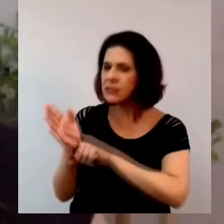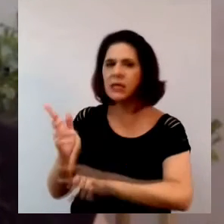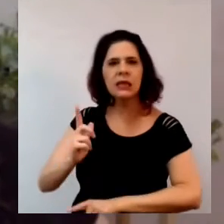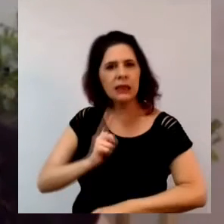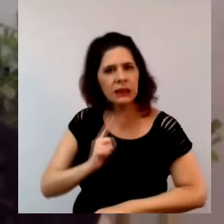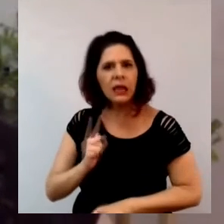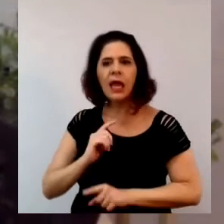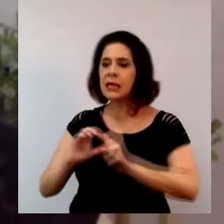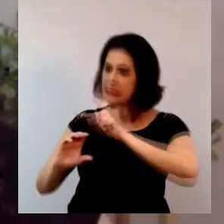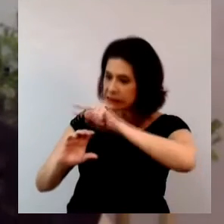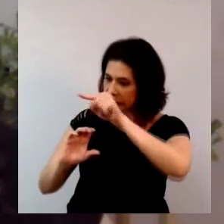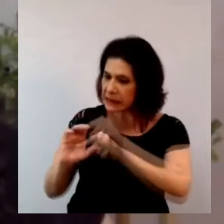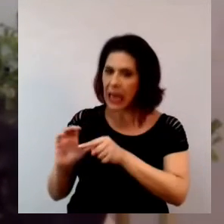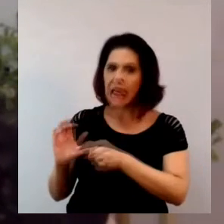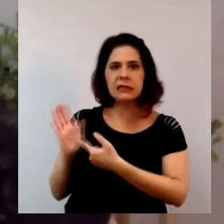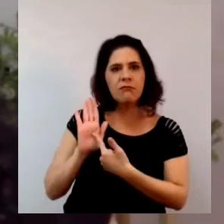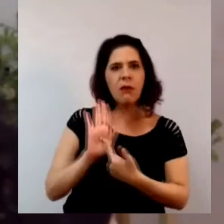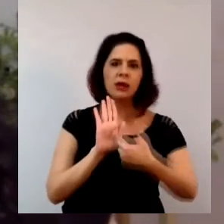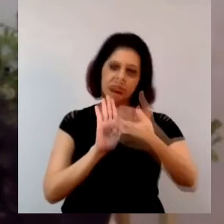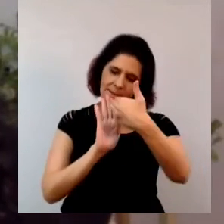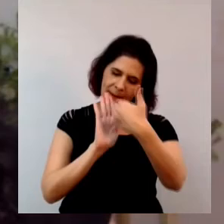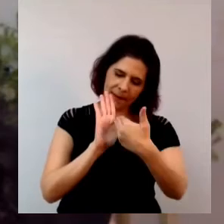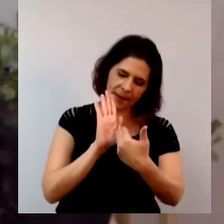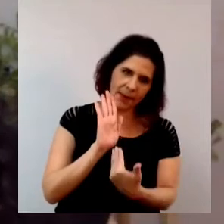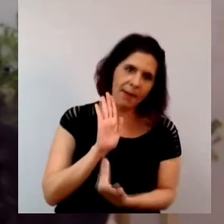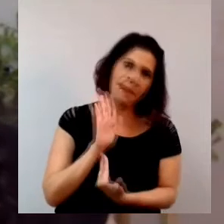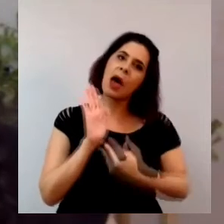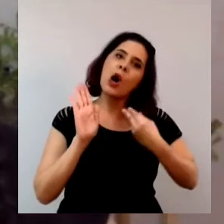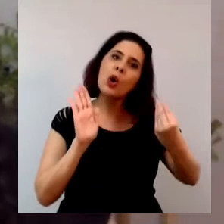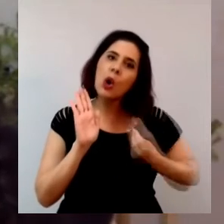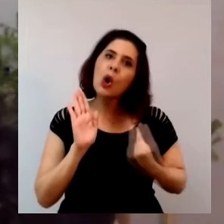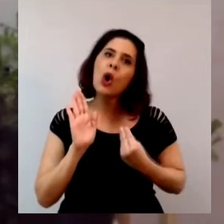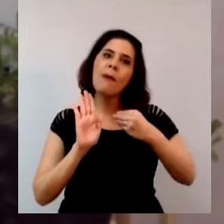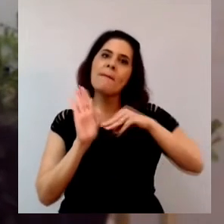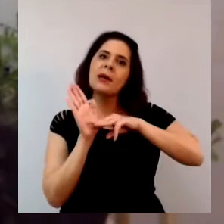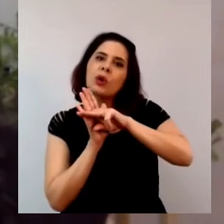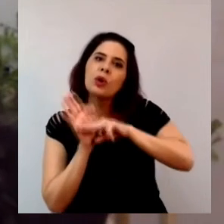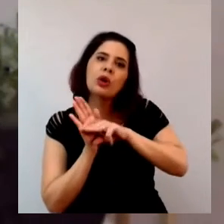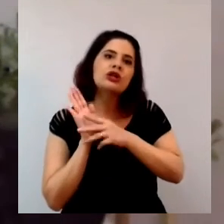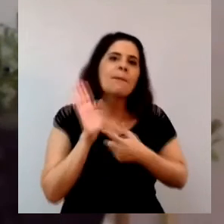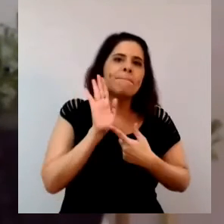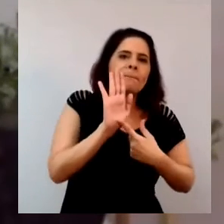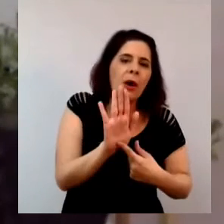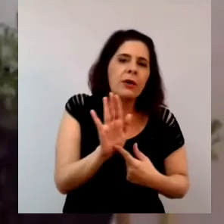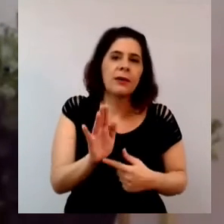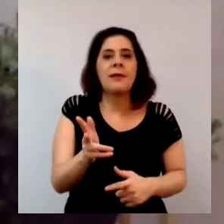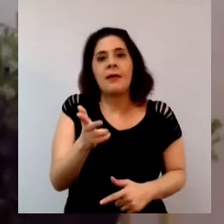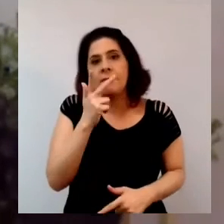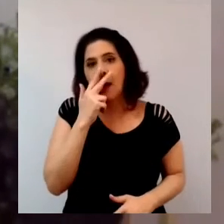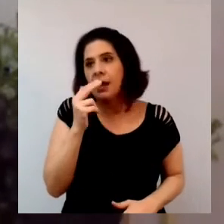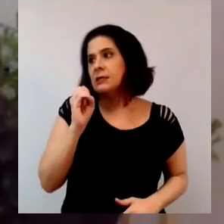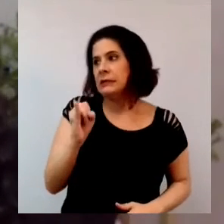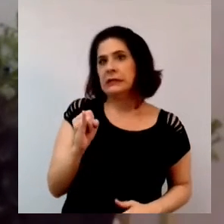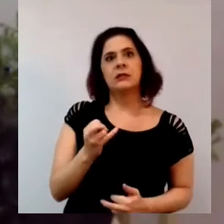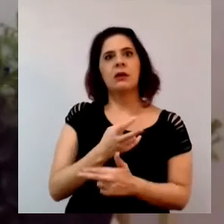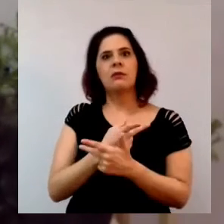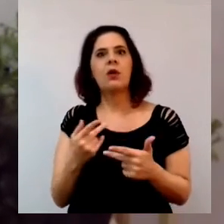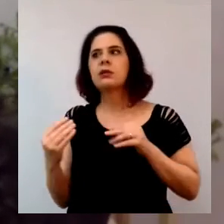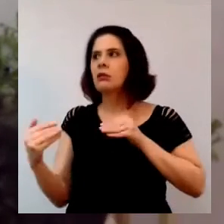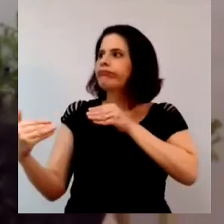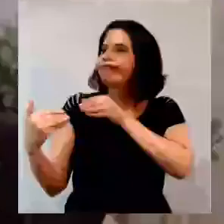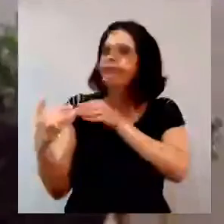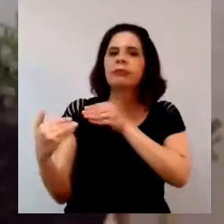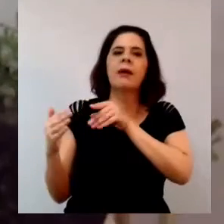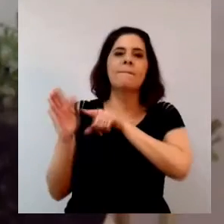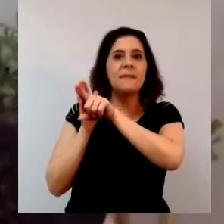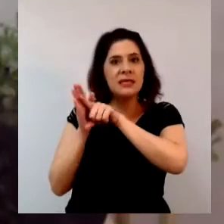feita. Então, me parece que agora qualquer coisa que esteja relacionado com a pesquisa é como se tivesse, de fato, um